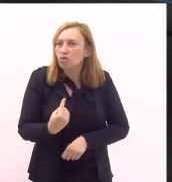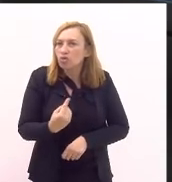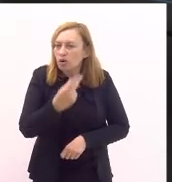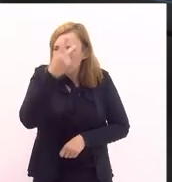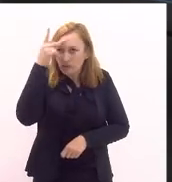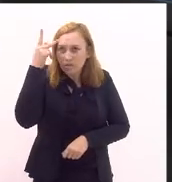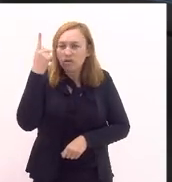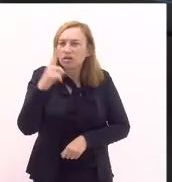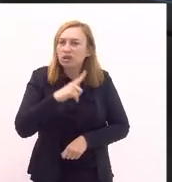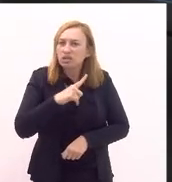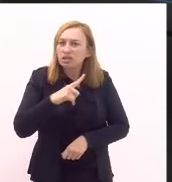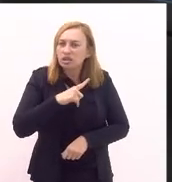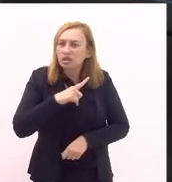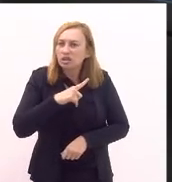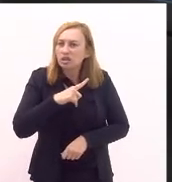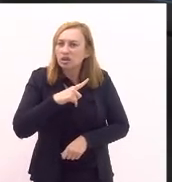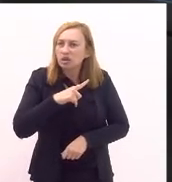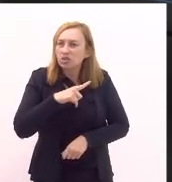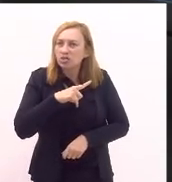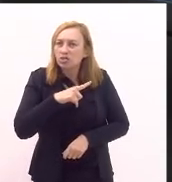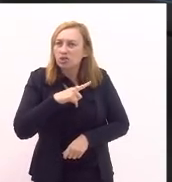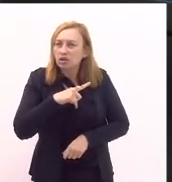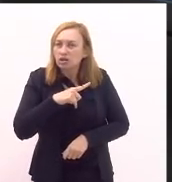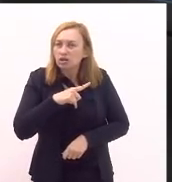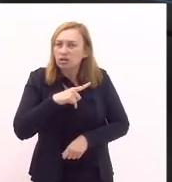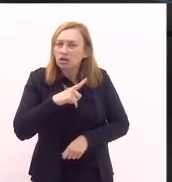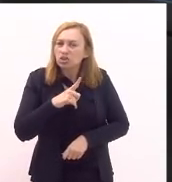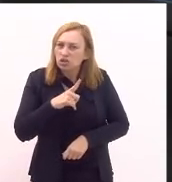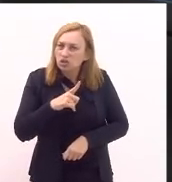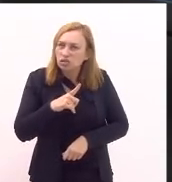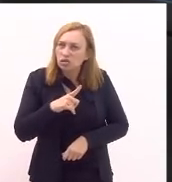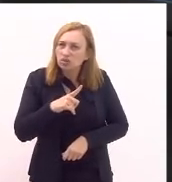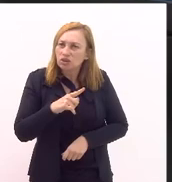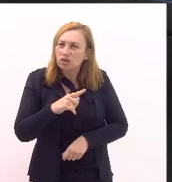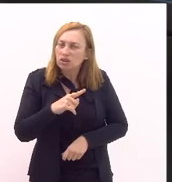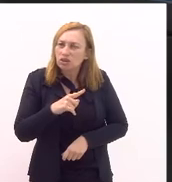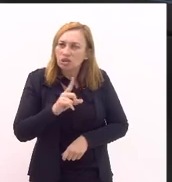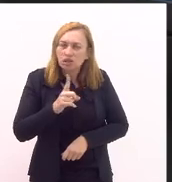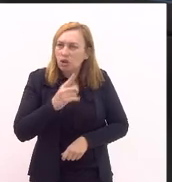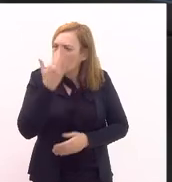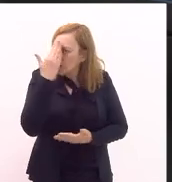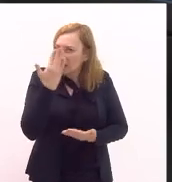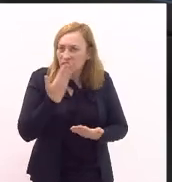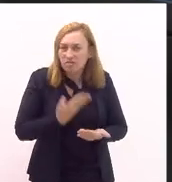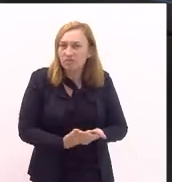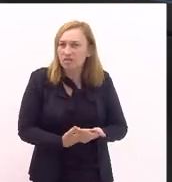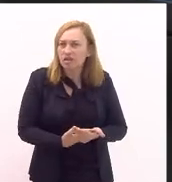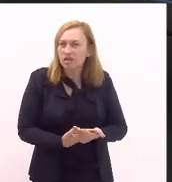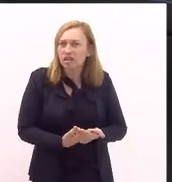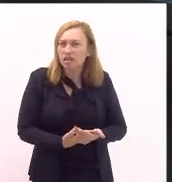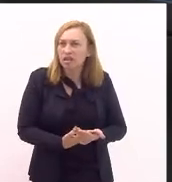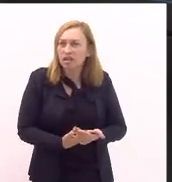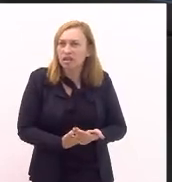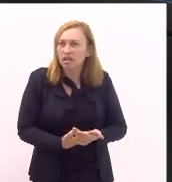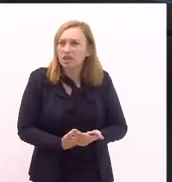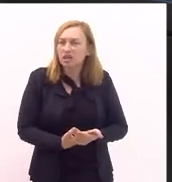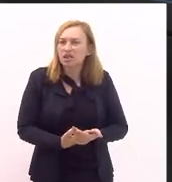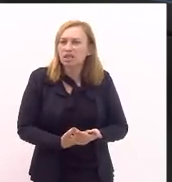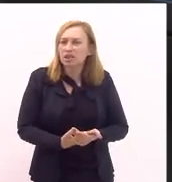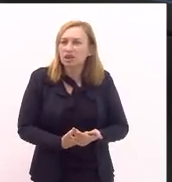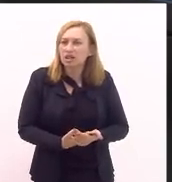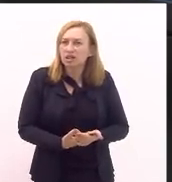tem o seu diploma nisso se nós não confiamos e ficarmos